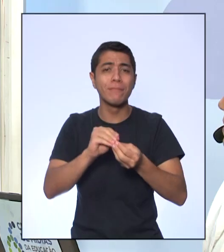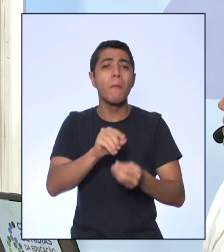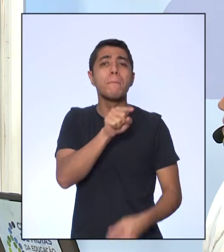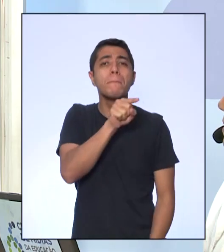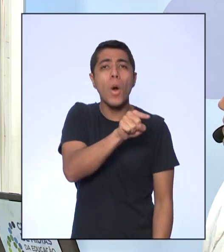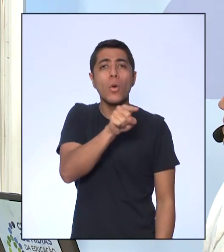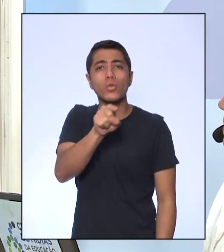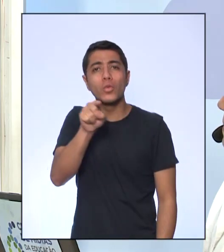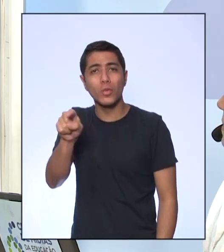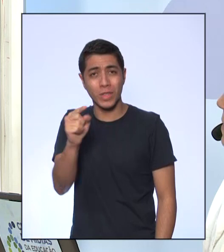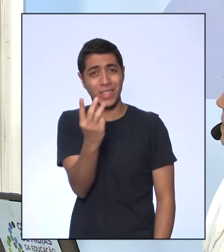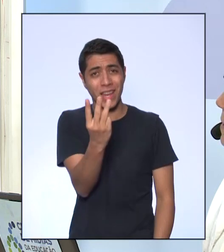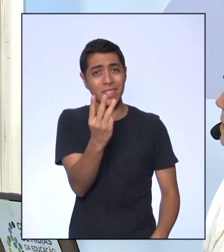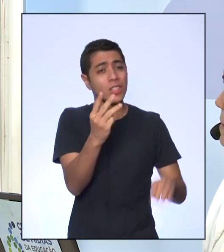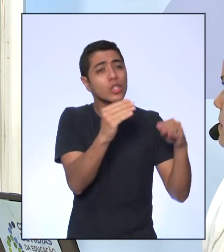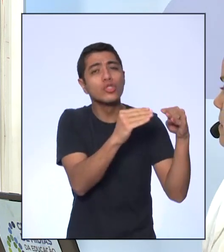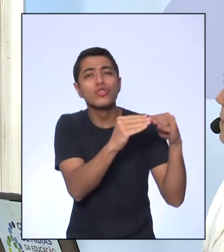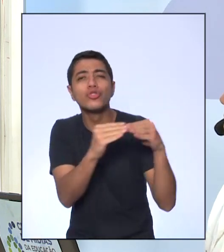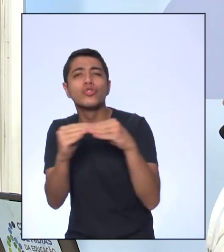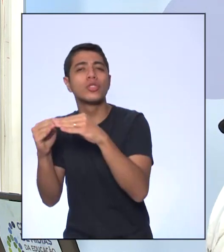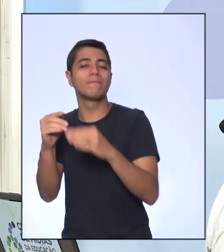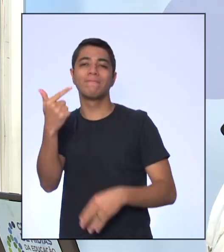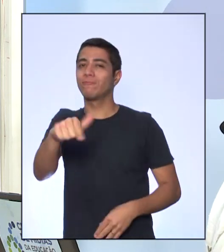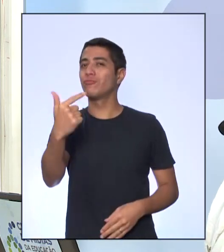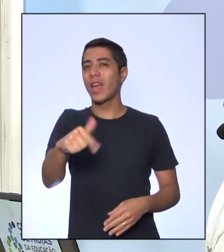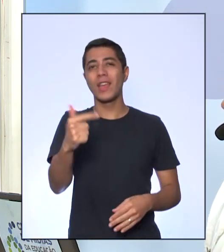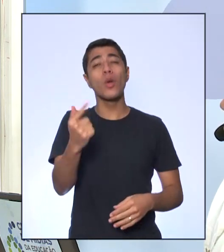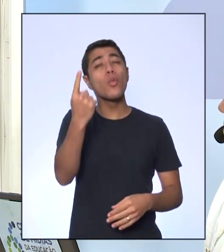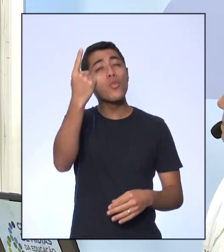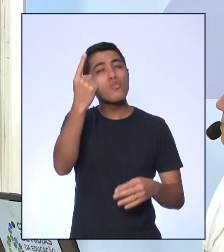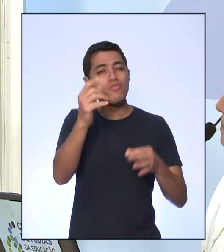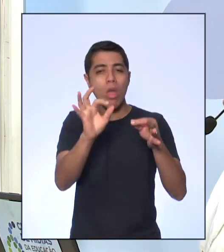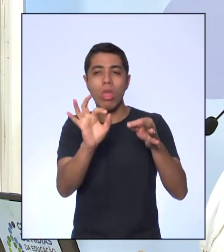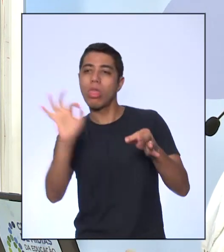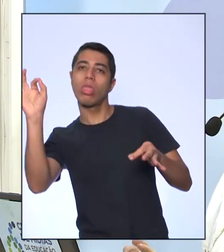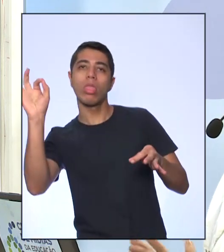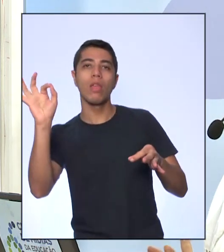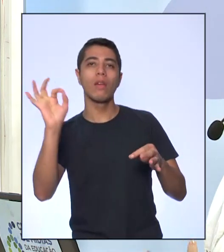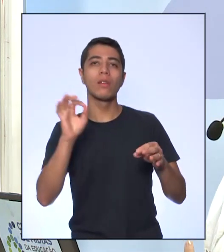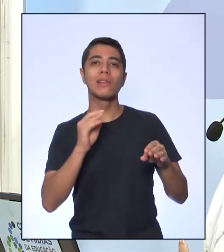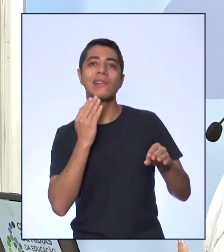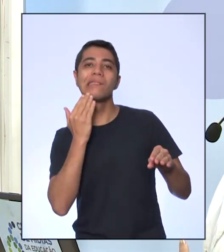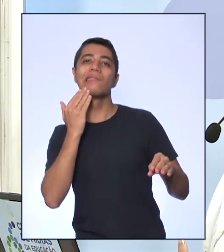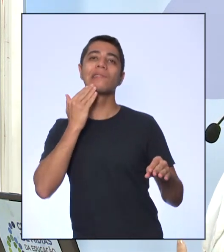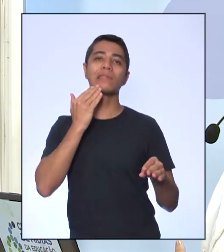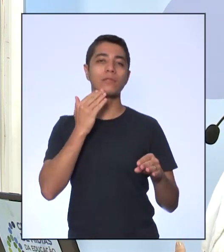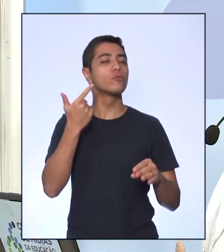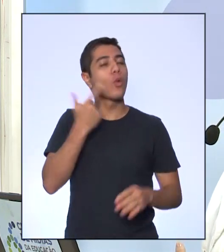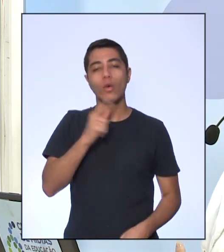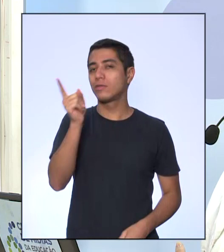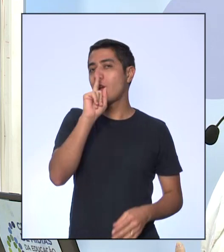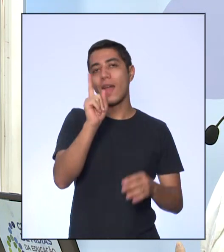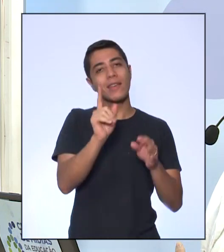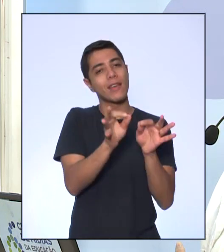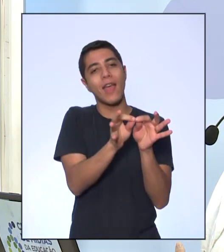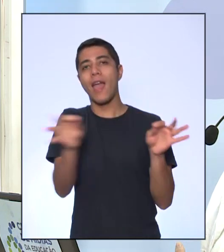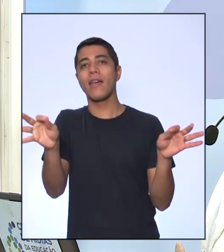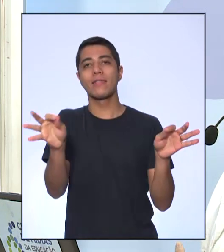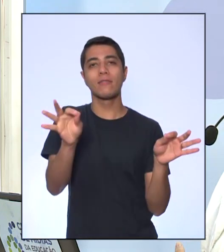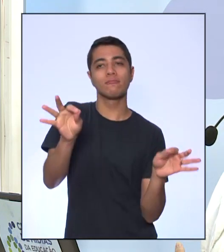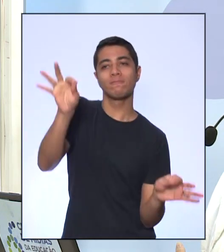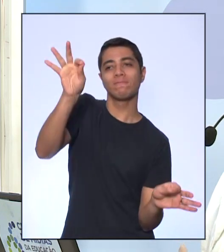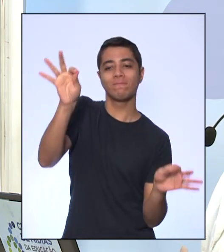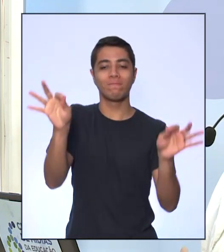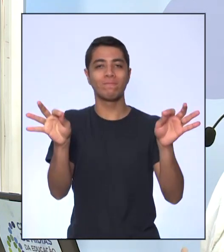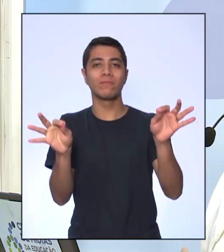reta. Basicamente, um deles está fora se você traçar uma reta, beleza? Então, essa é a ideia. Esse é o contexto,